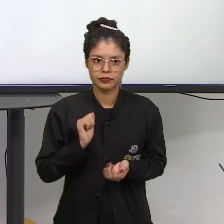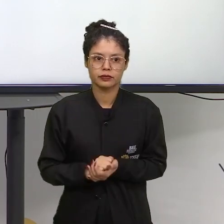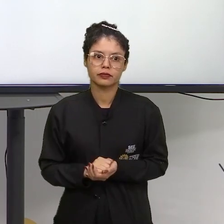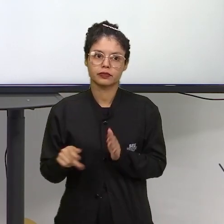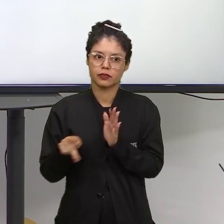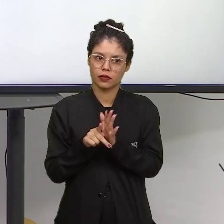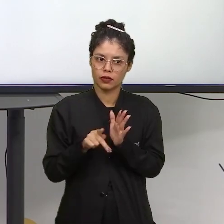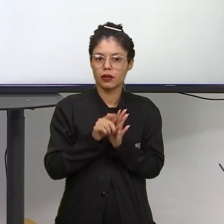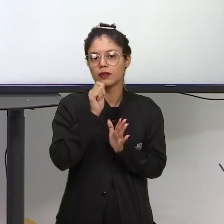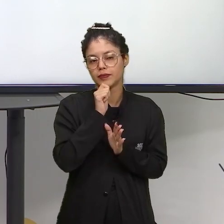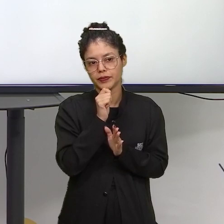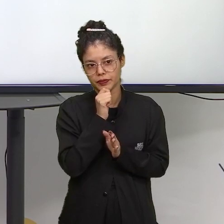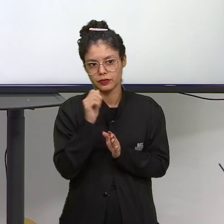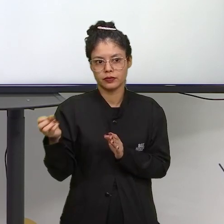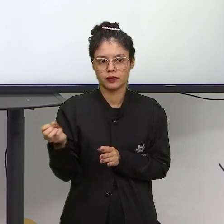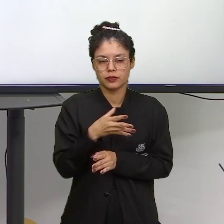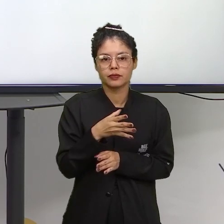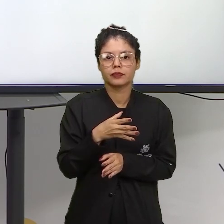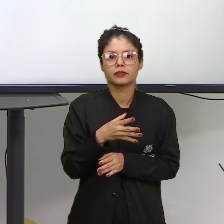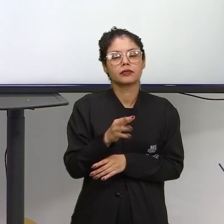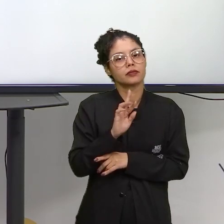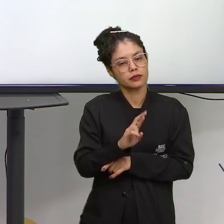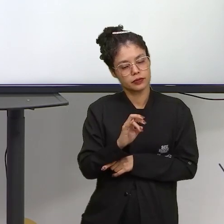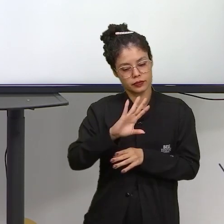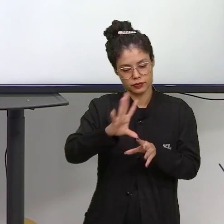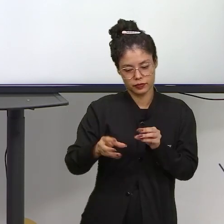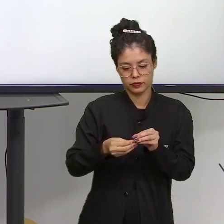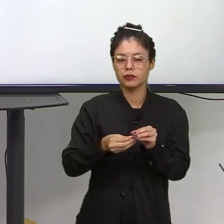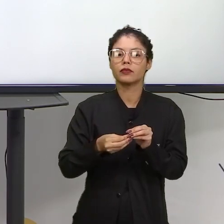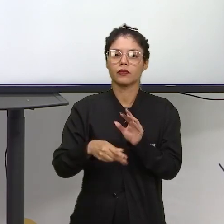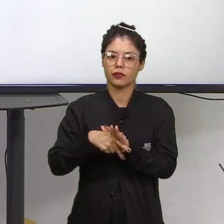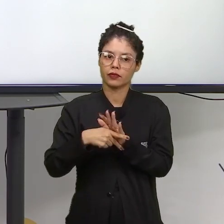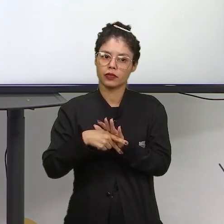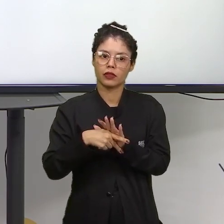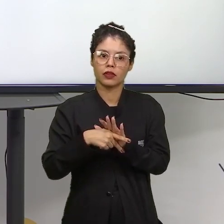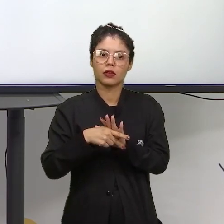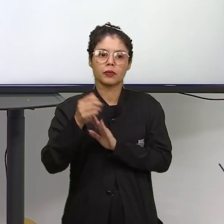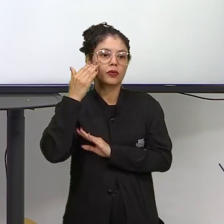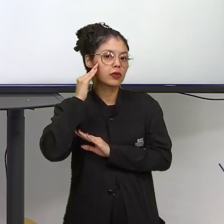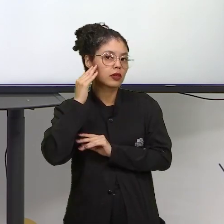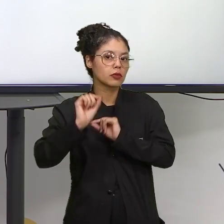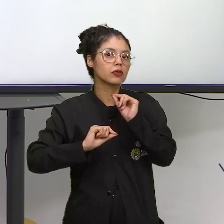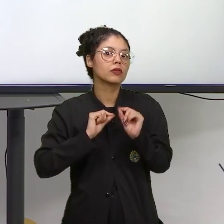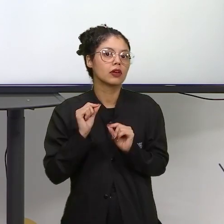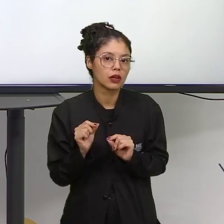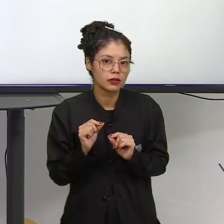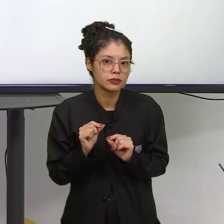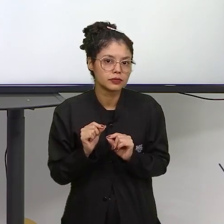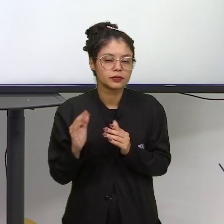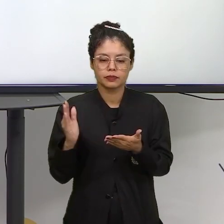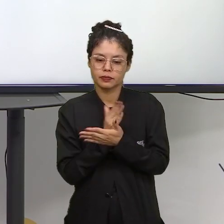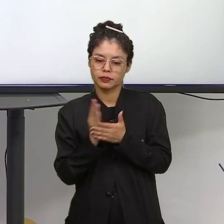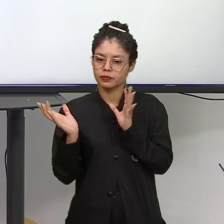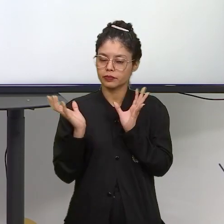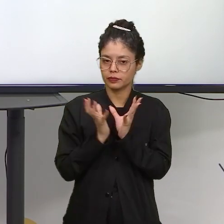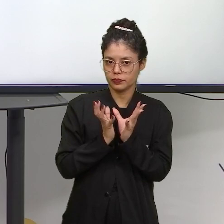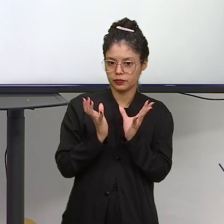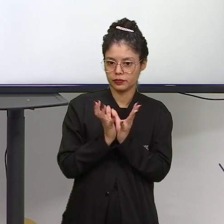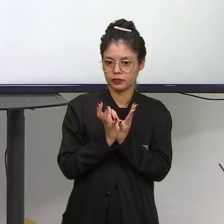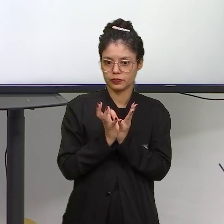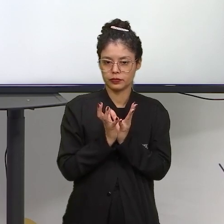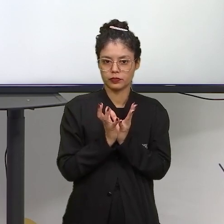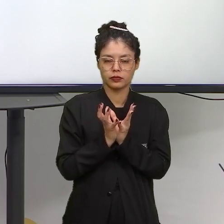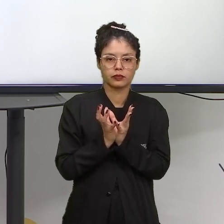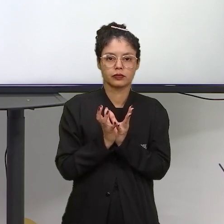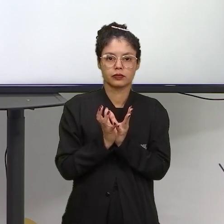é justamente a instauração da República, que se dá justamente pelo entendimento de que, por alguns grupos,